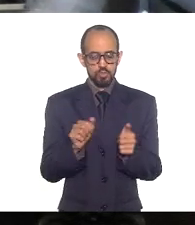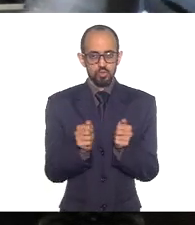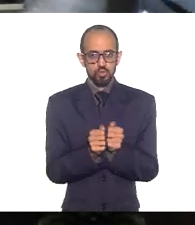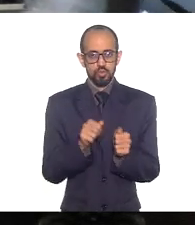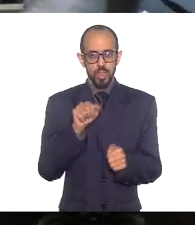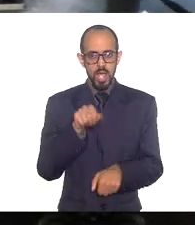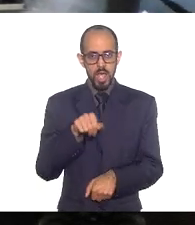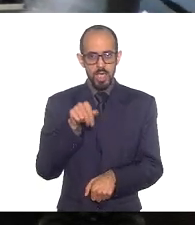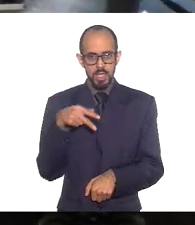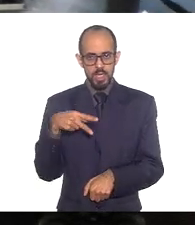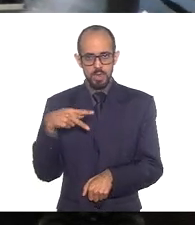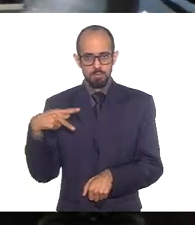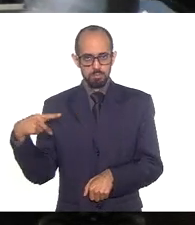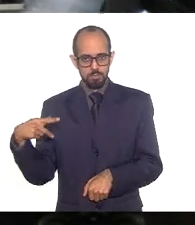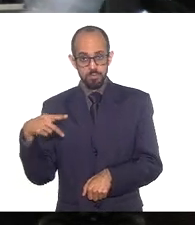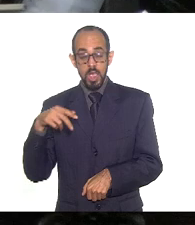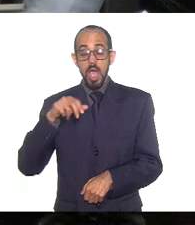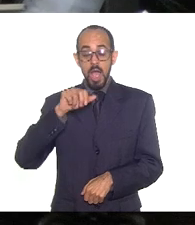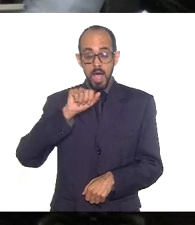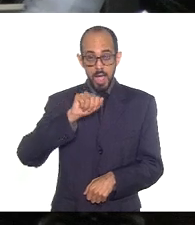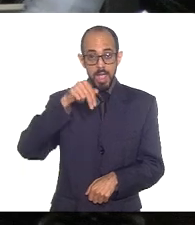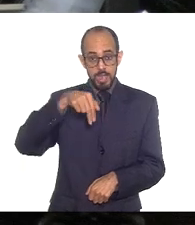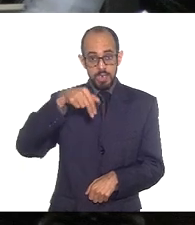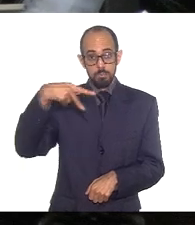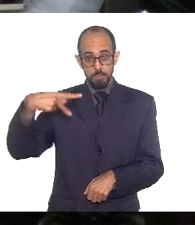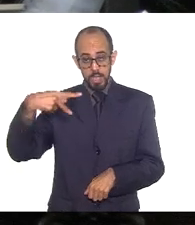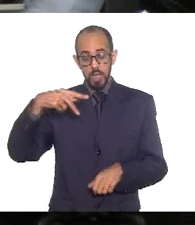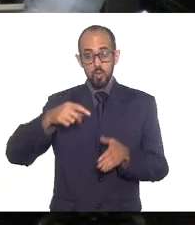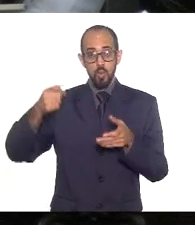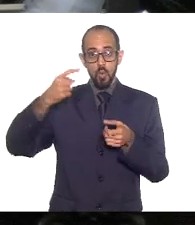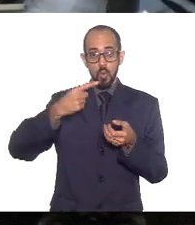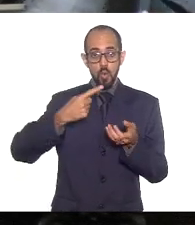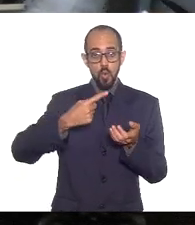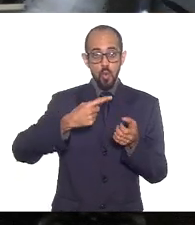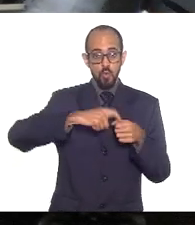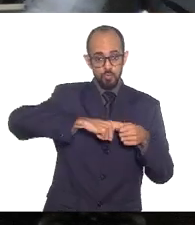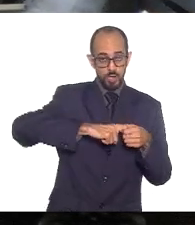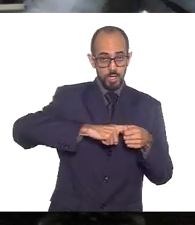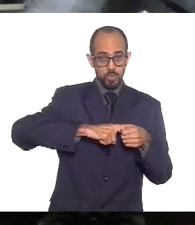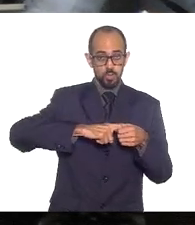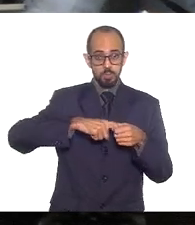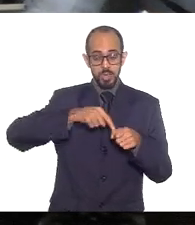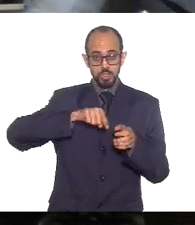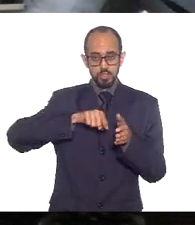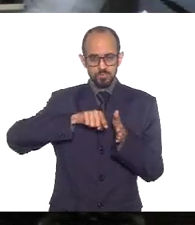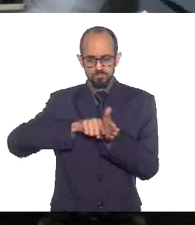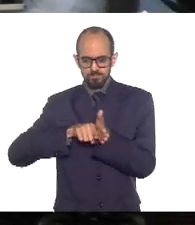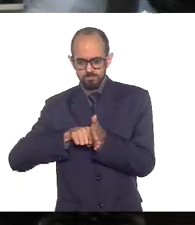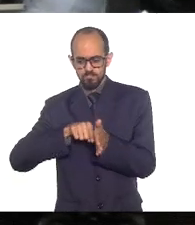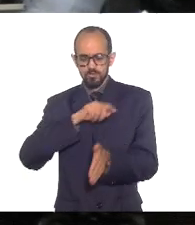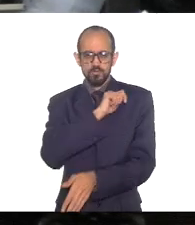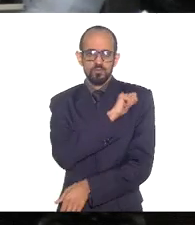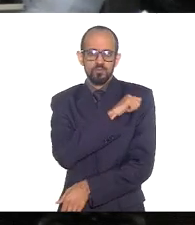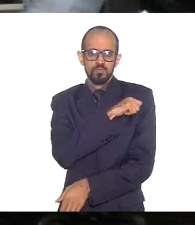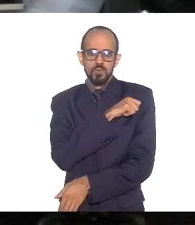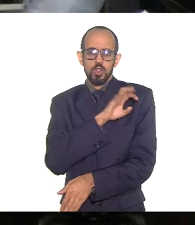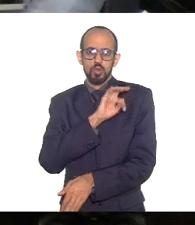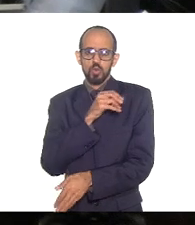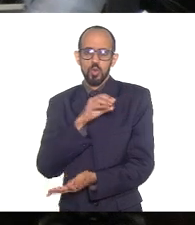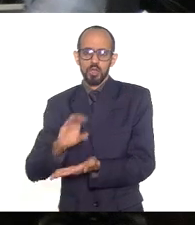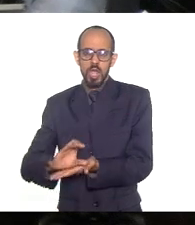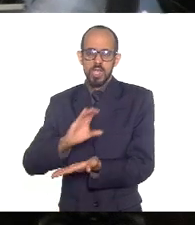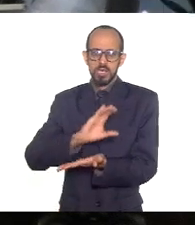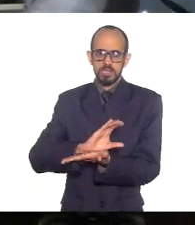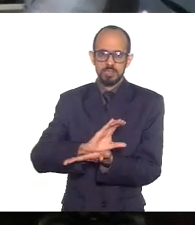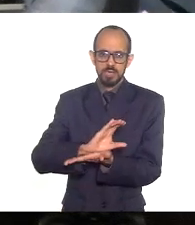de petróleo um convênio para fiscalizarmos a receita da compensação